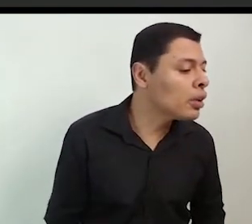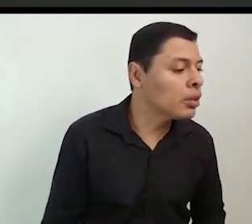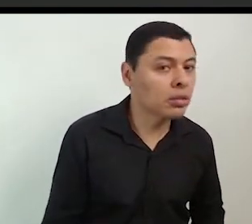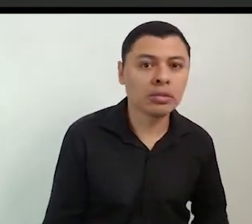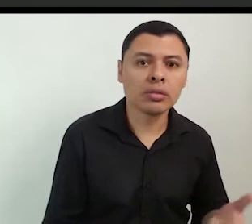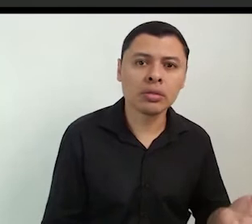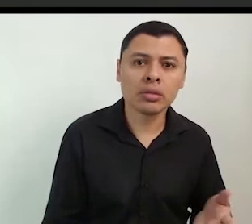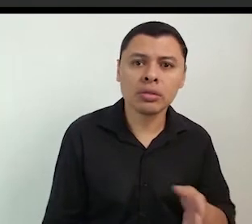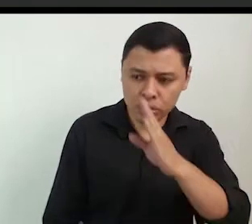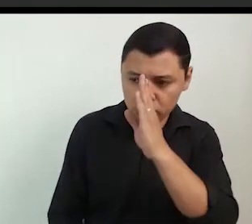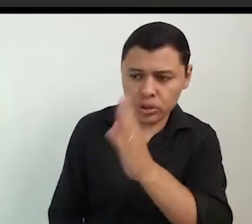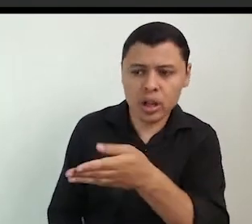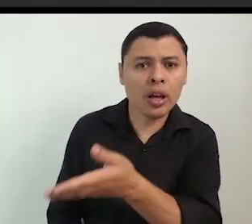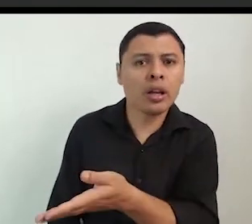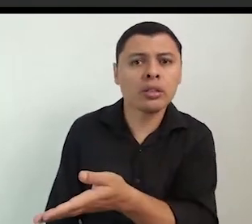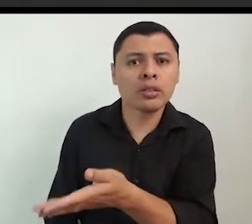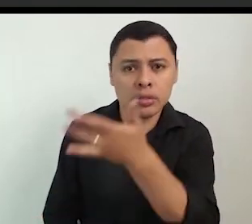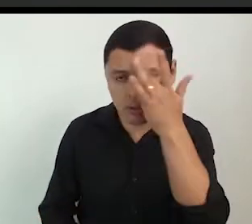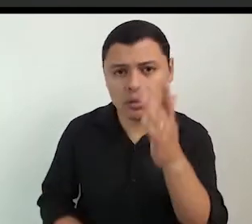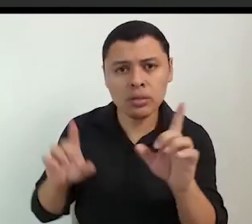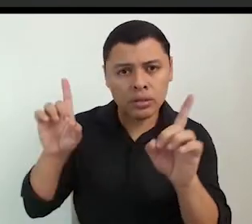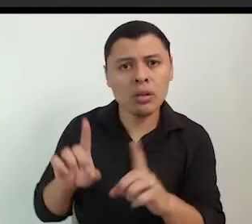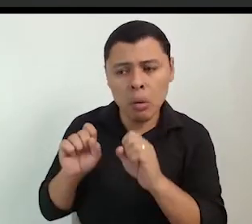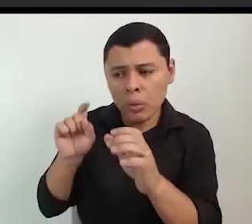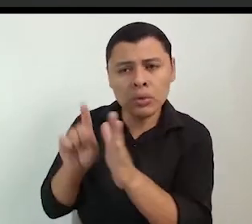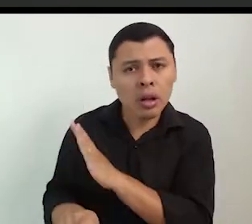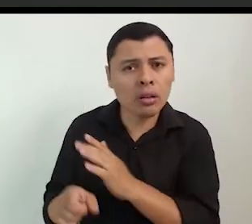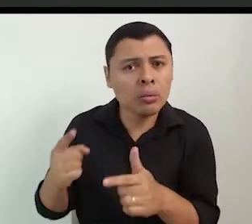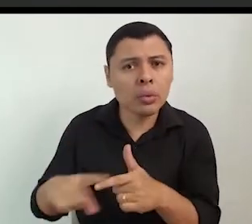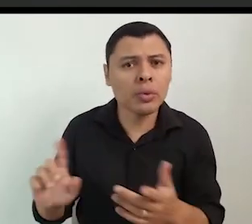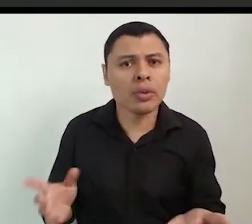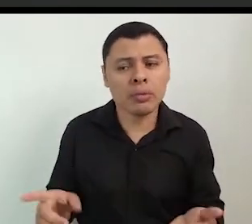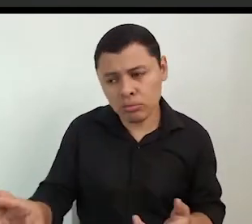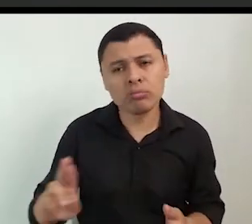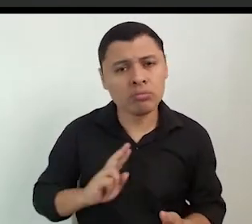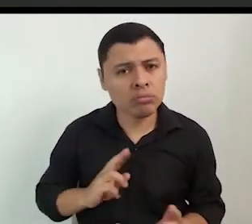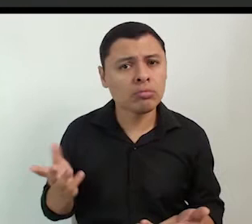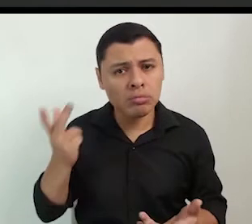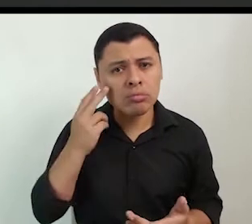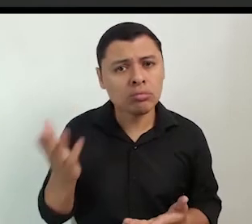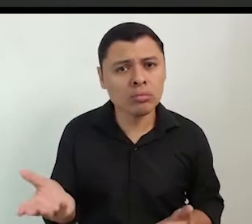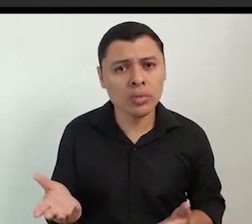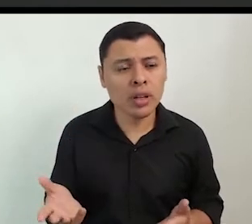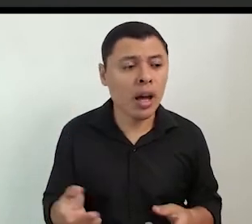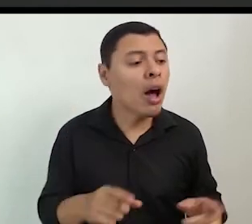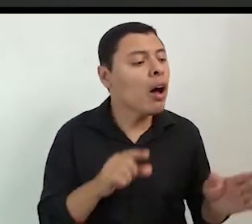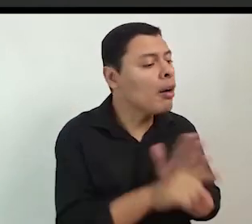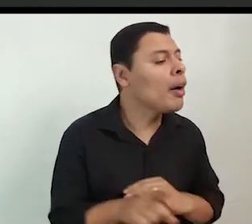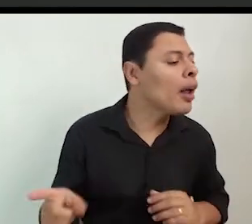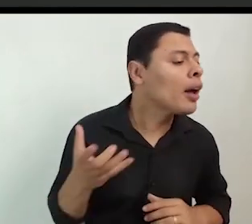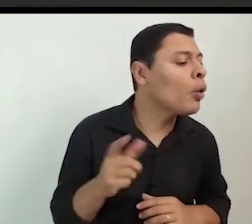a pessoa com deficiência, né? Então, a própria amiga já responde, pergunte diretamente a ela. Então, esse é um exemplo